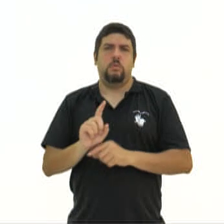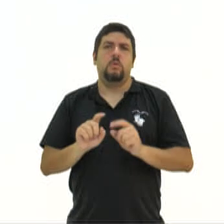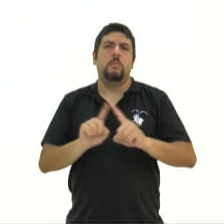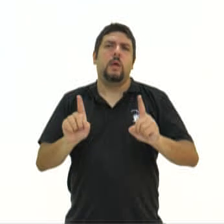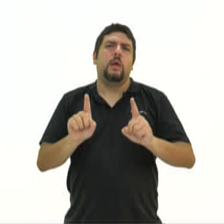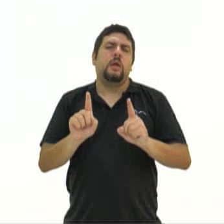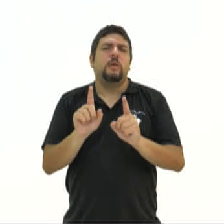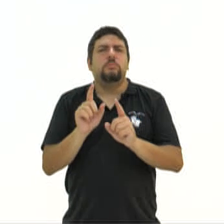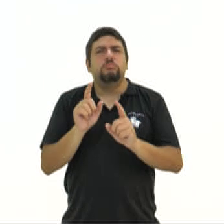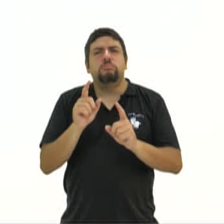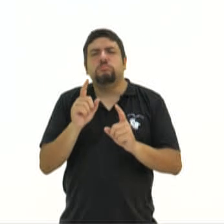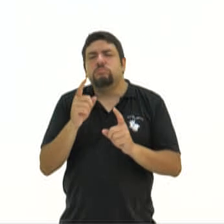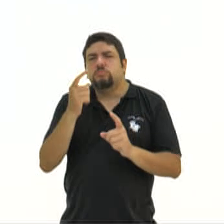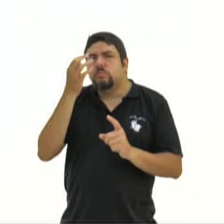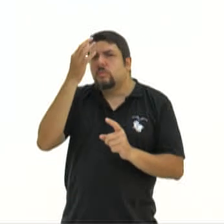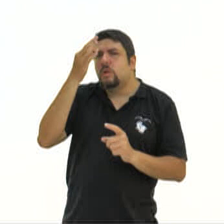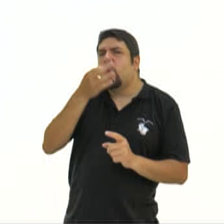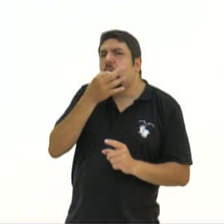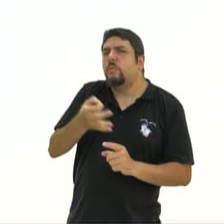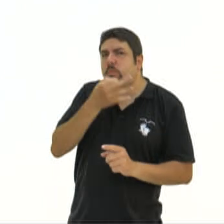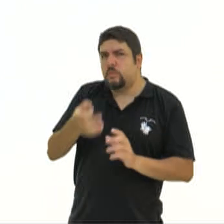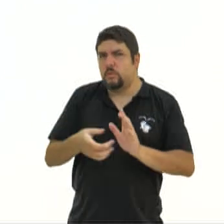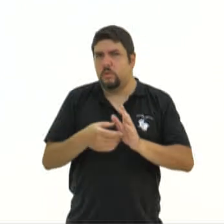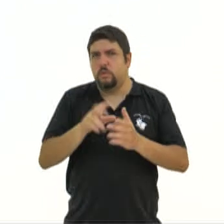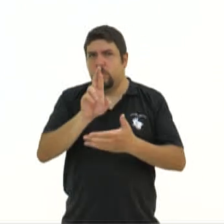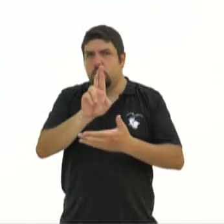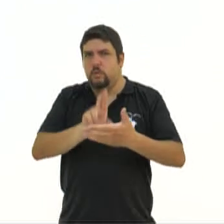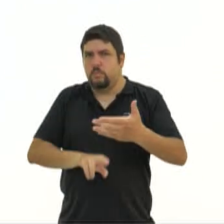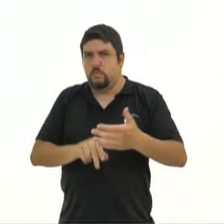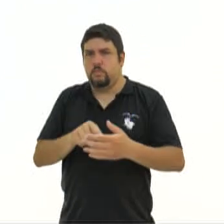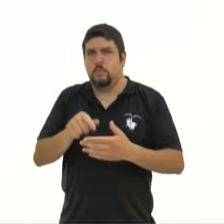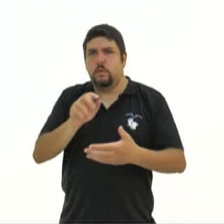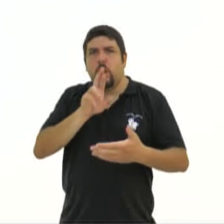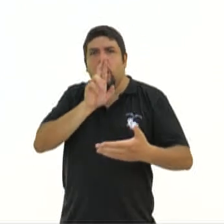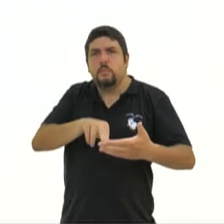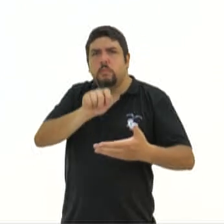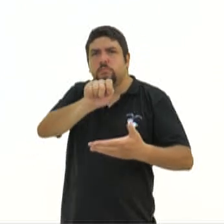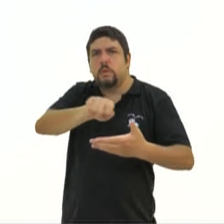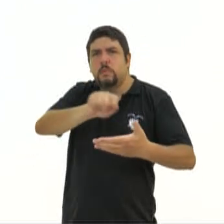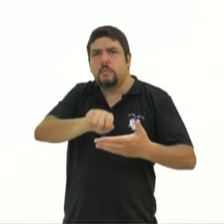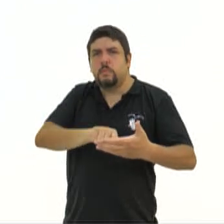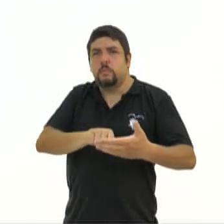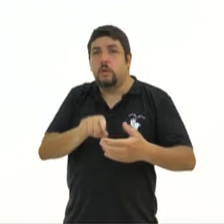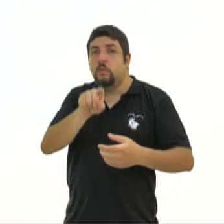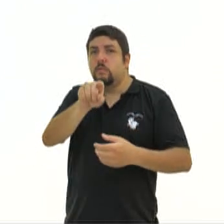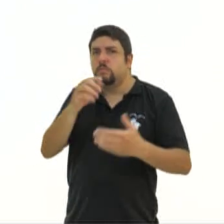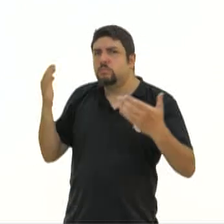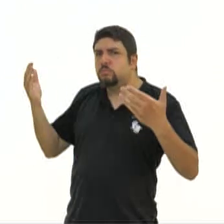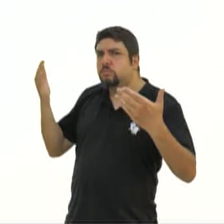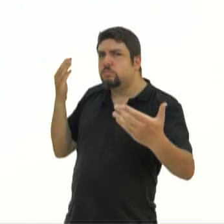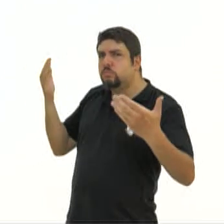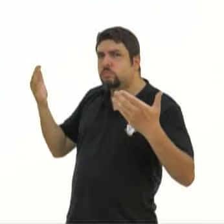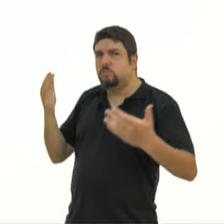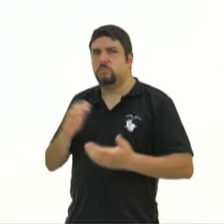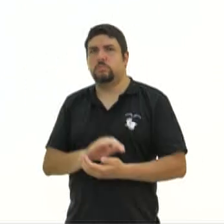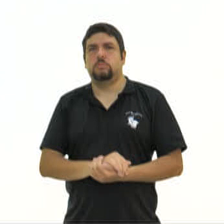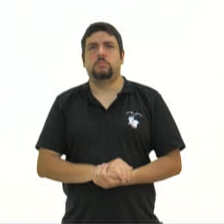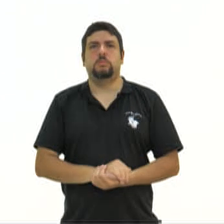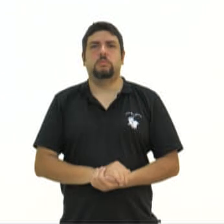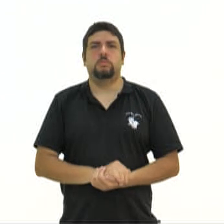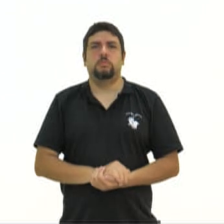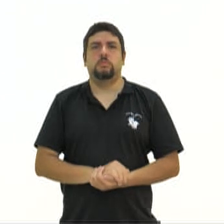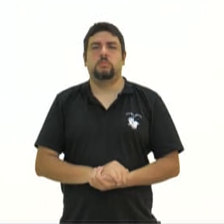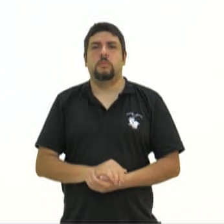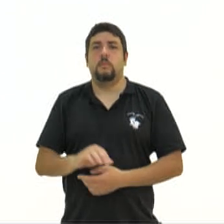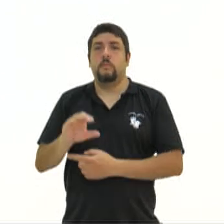sugestão. Então, você pode tentar aí ver se a sua resposta se aproxima disso aqui. Vamos lá. O